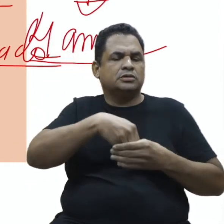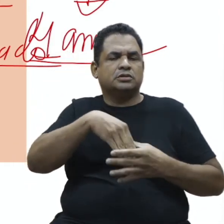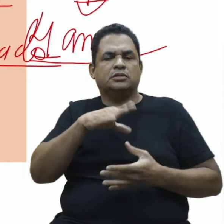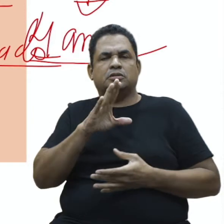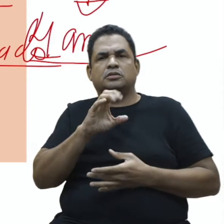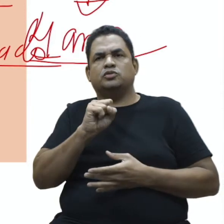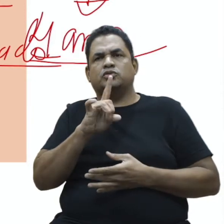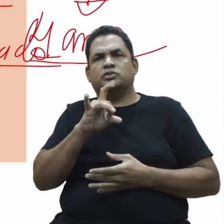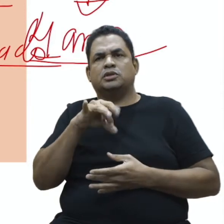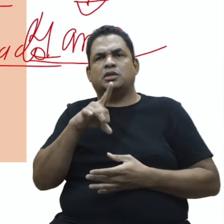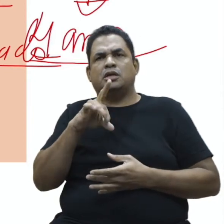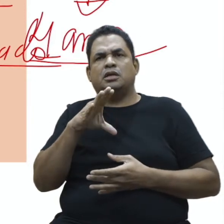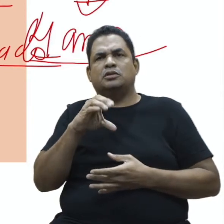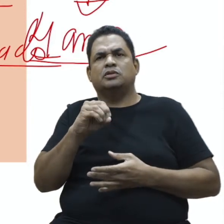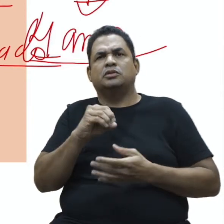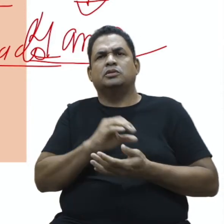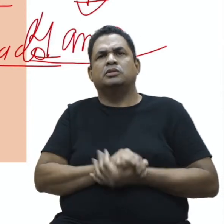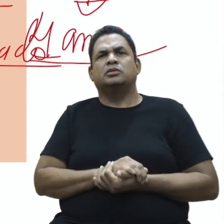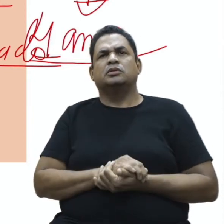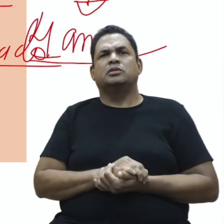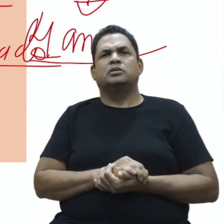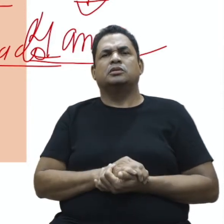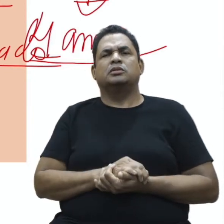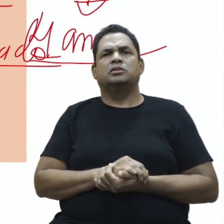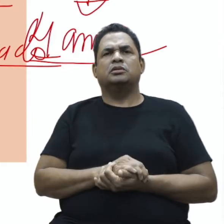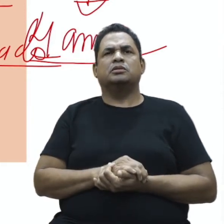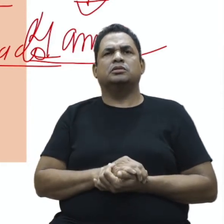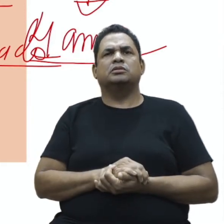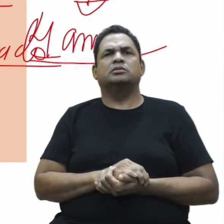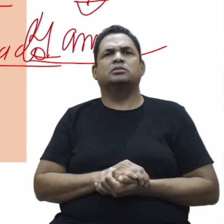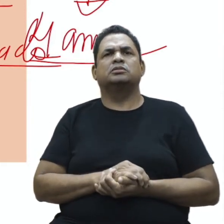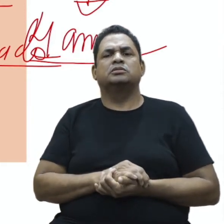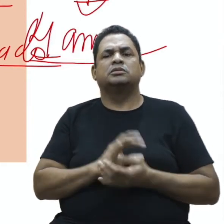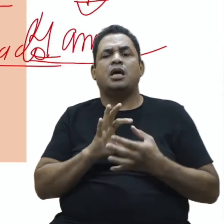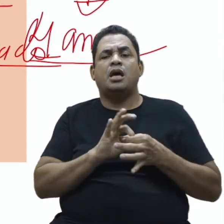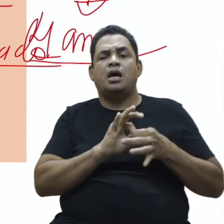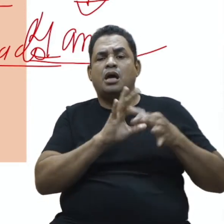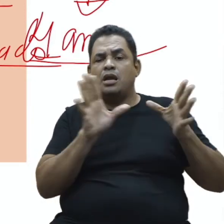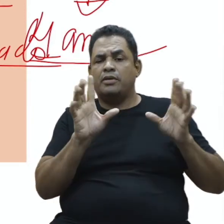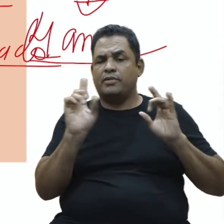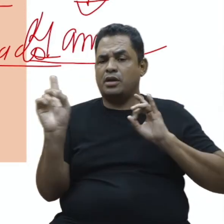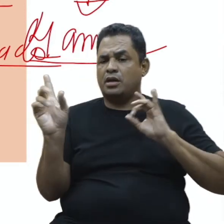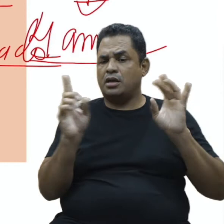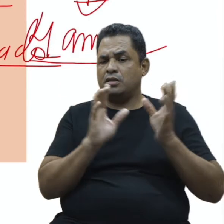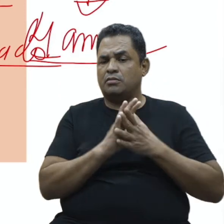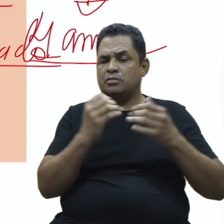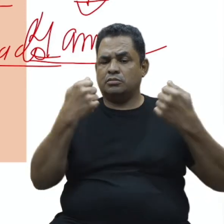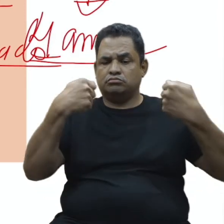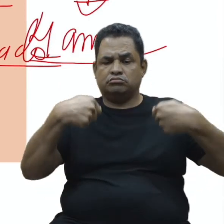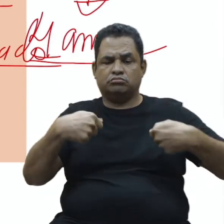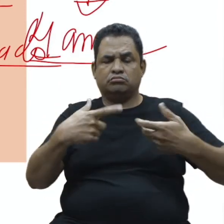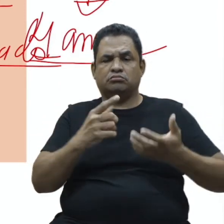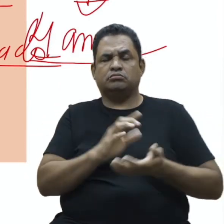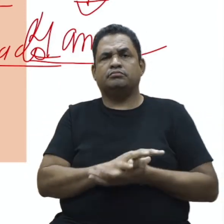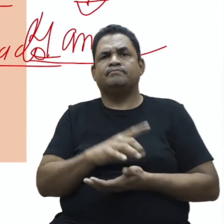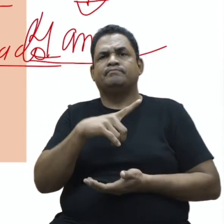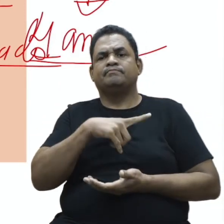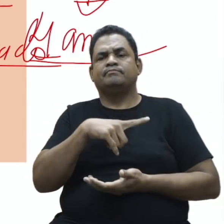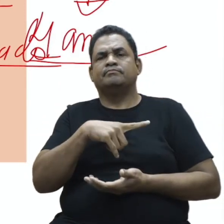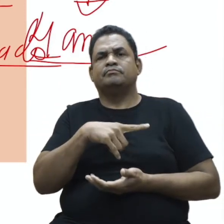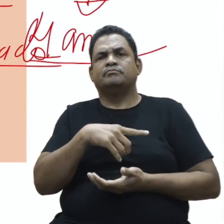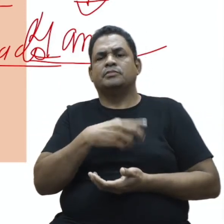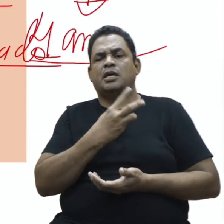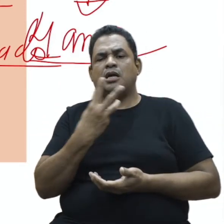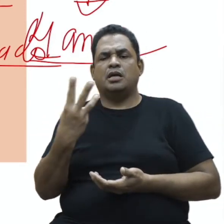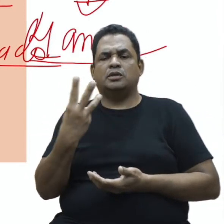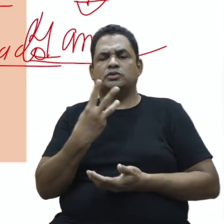aprovado ou não, tá certo? A independência dos poderes. Nesse caso do presidencialismo, a gente vai ter os 3